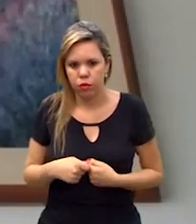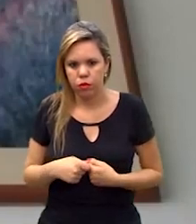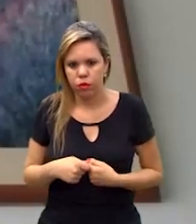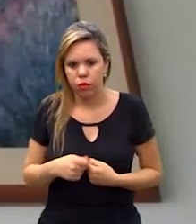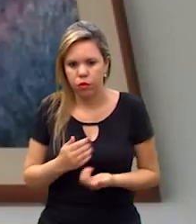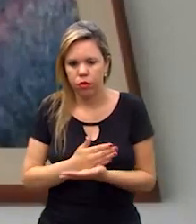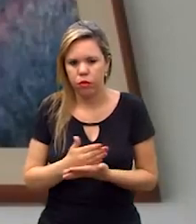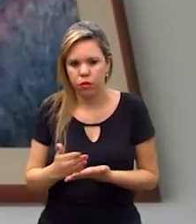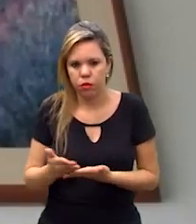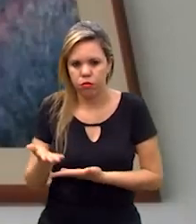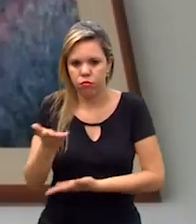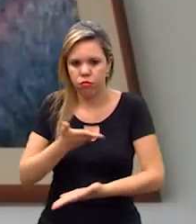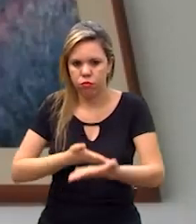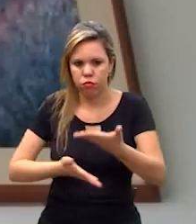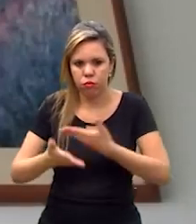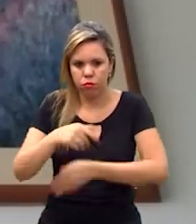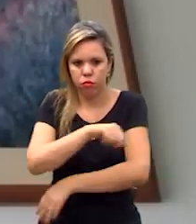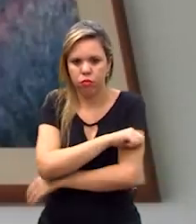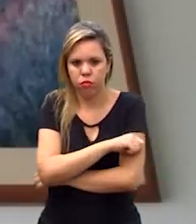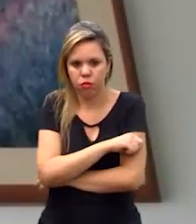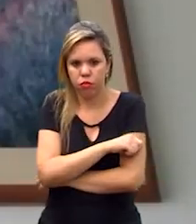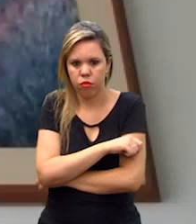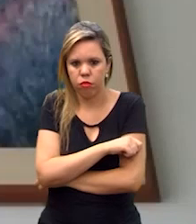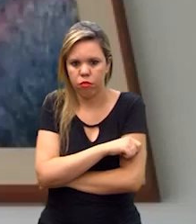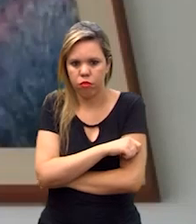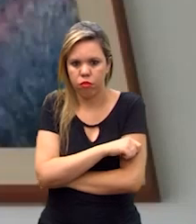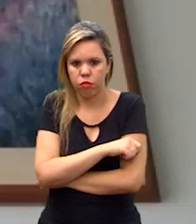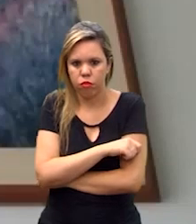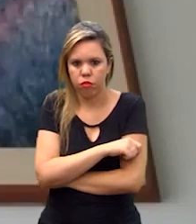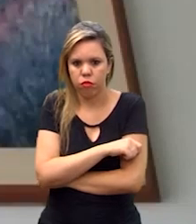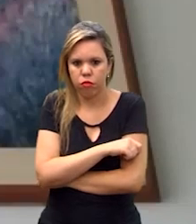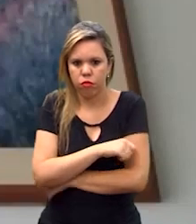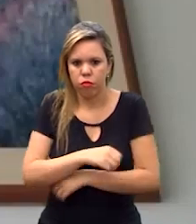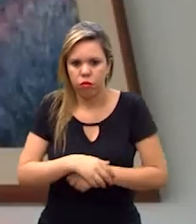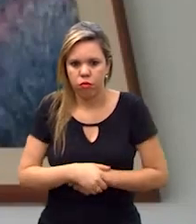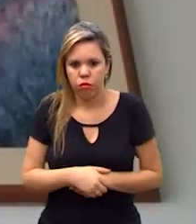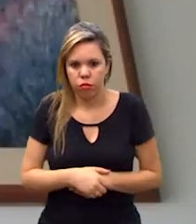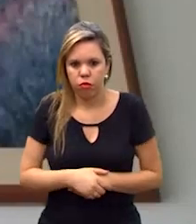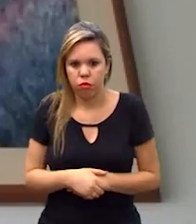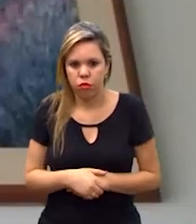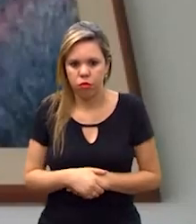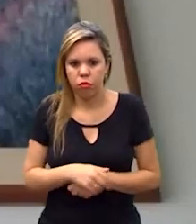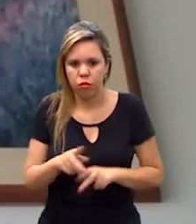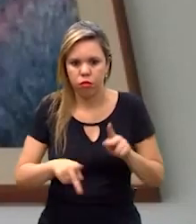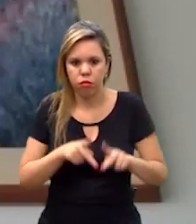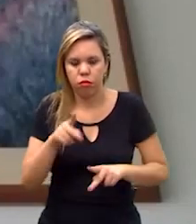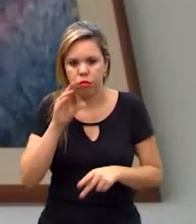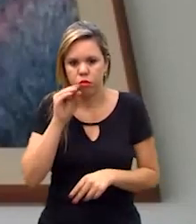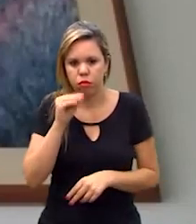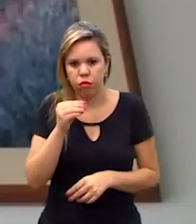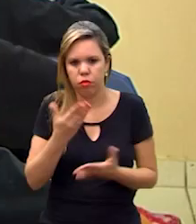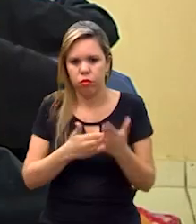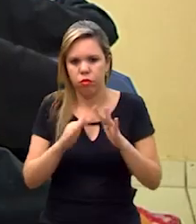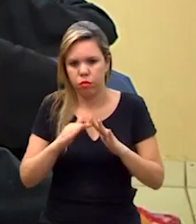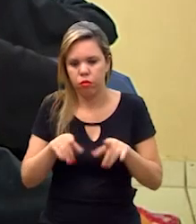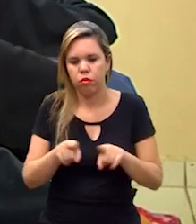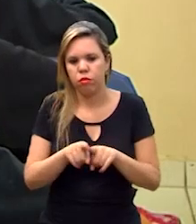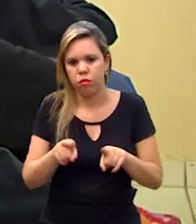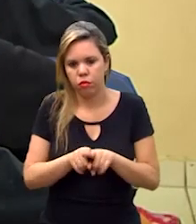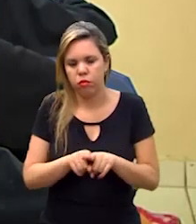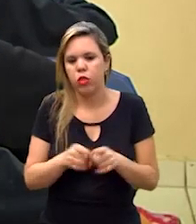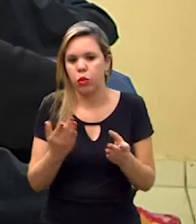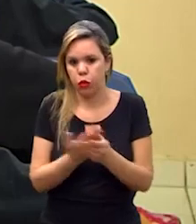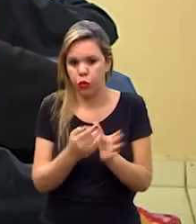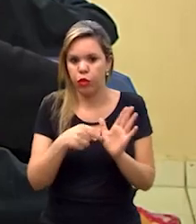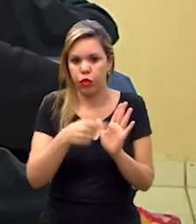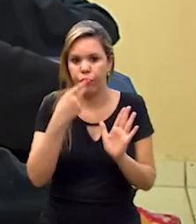de começar a interagir com alunos, né? E com todo o pessoal da escola. Além